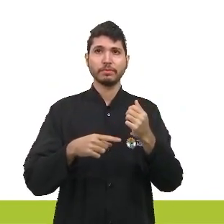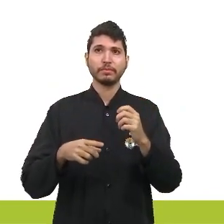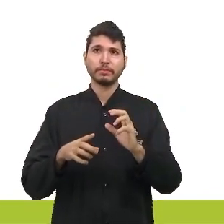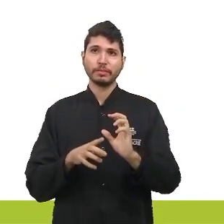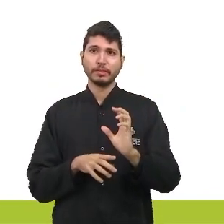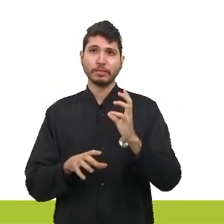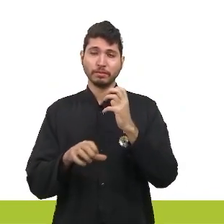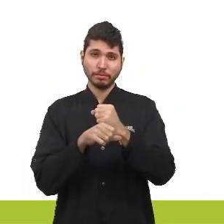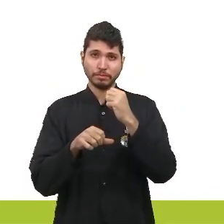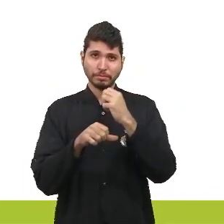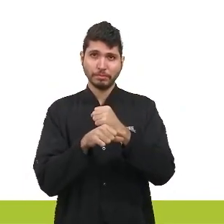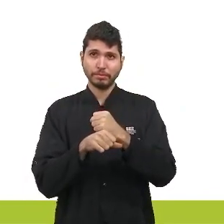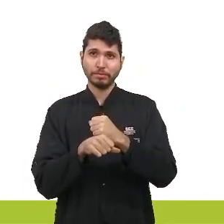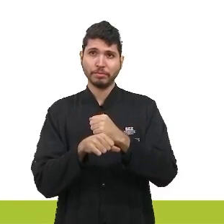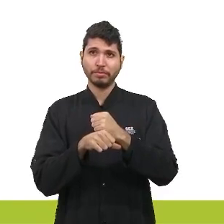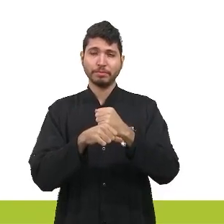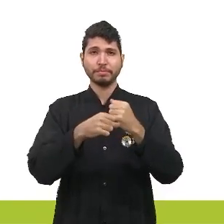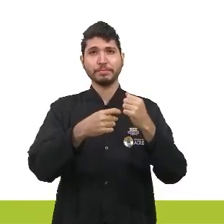de 20.